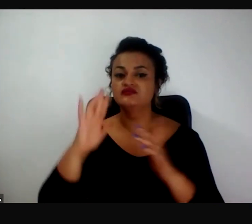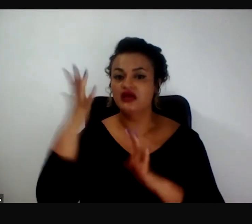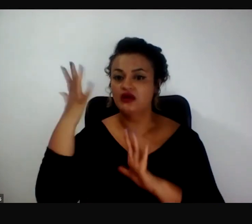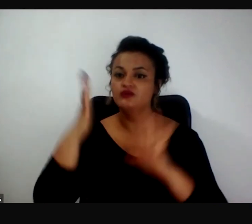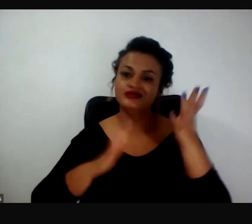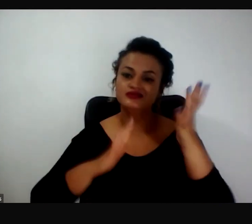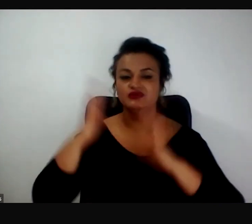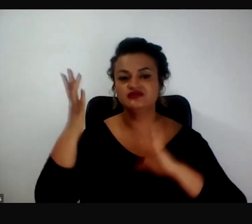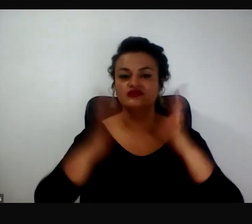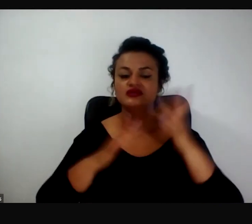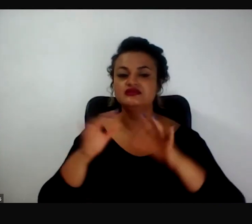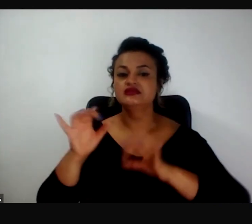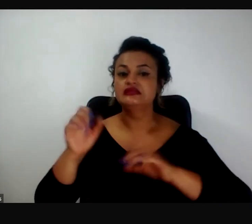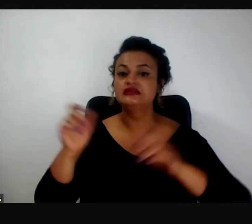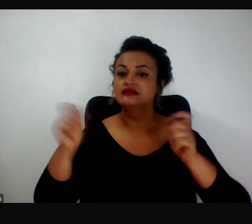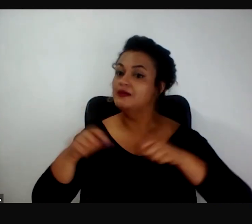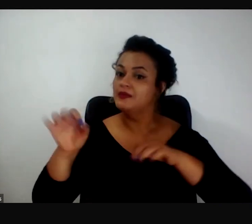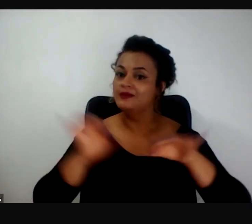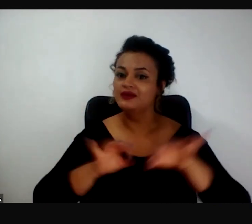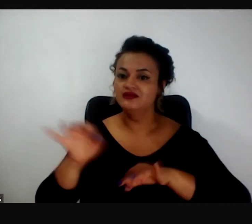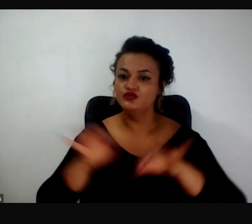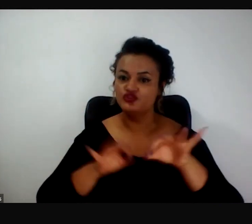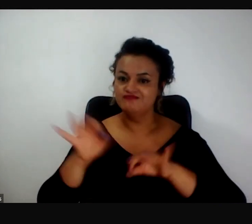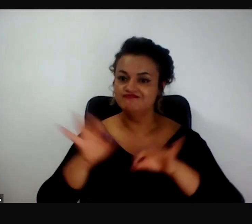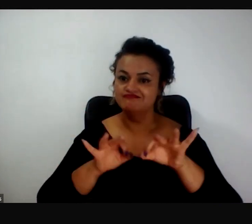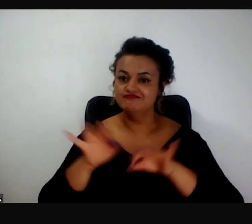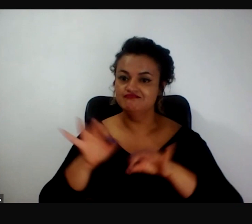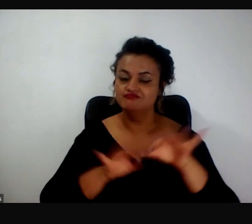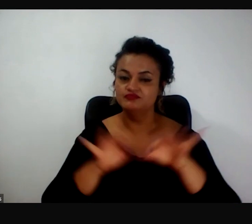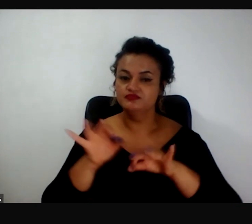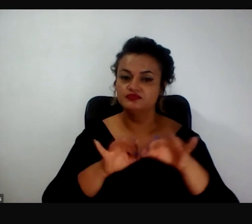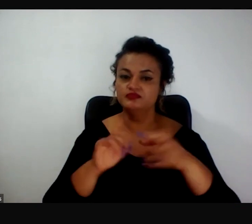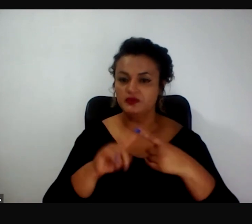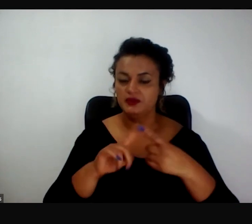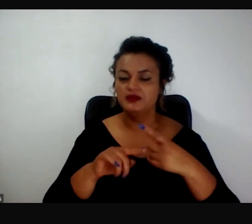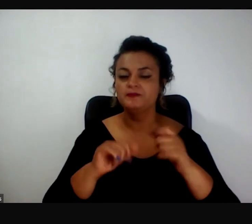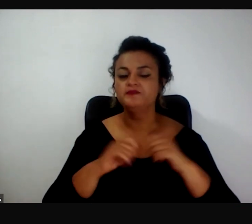se planejava a aplicação da doutrina. E